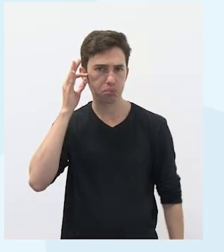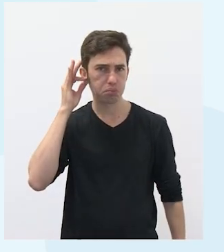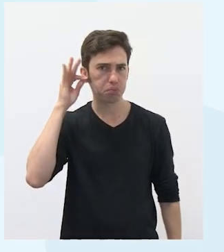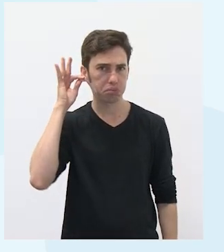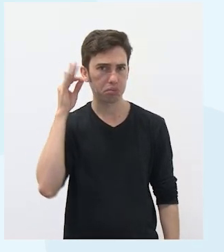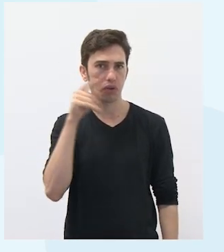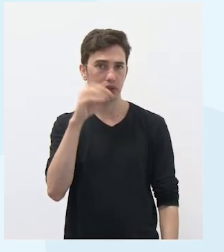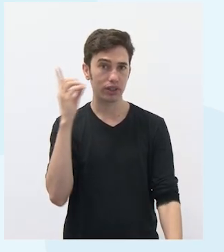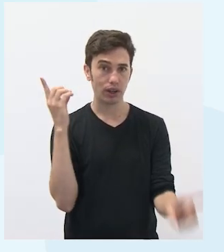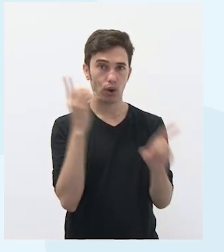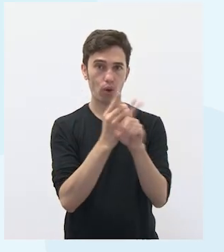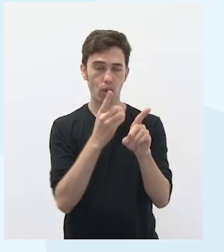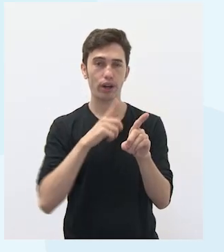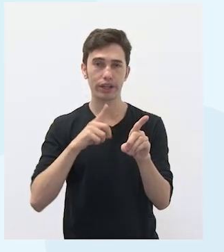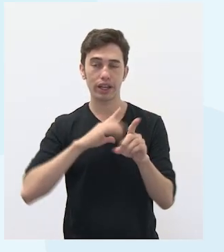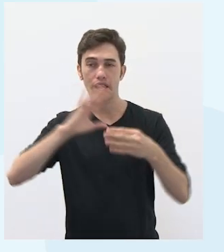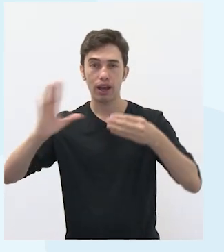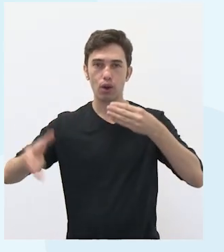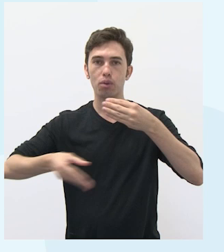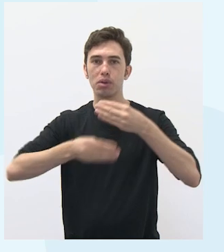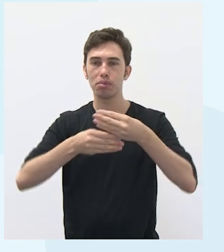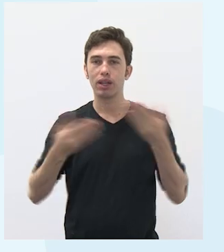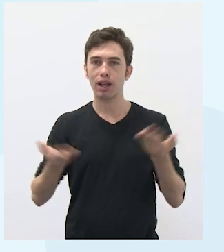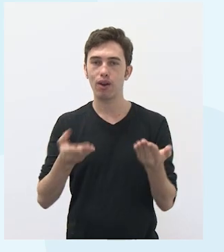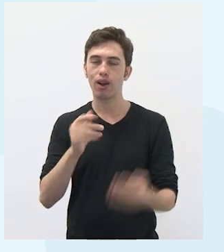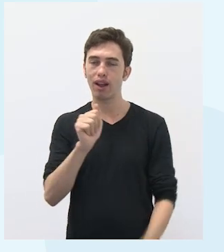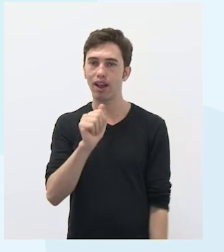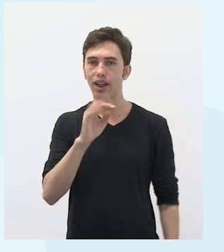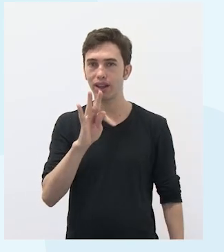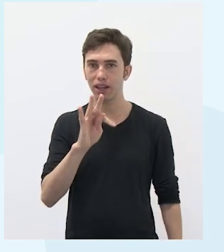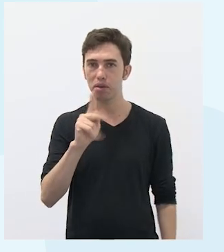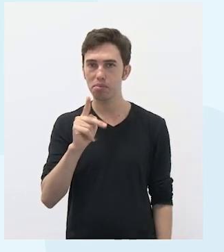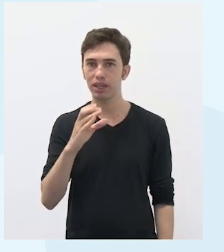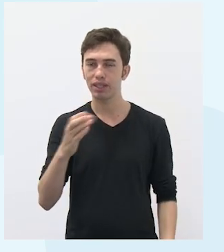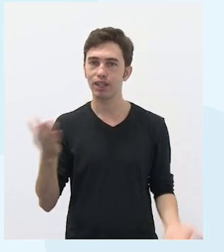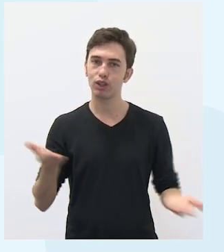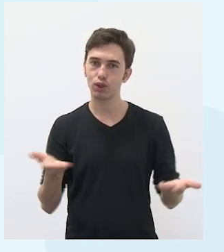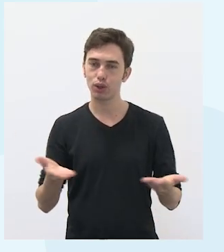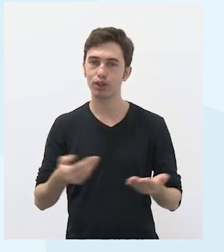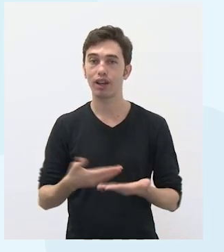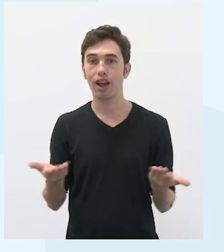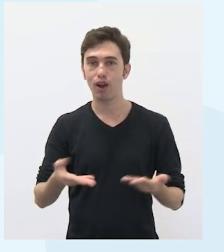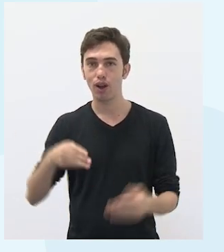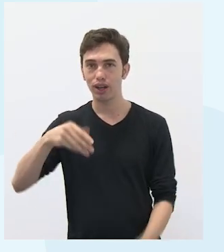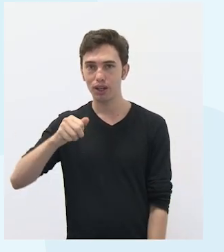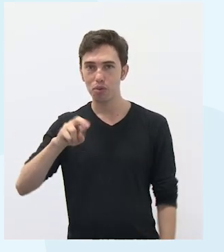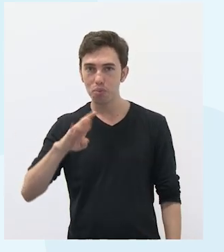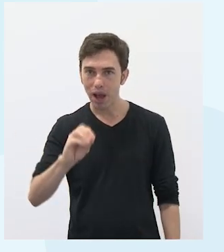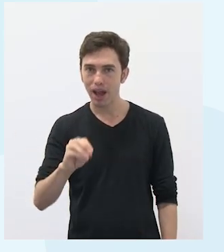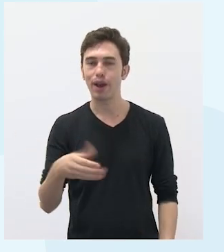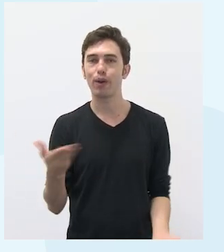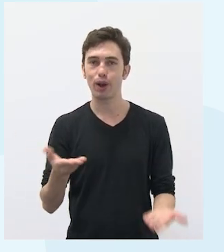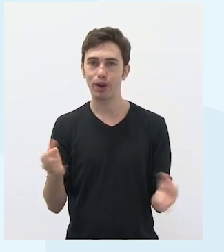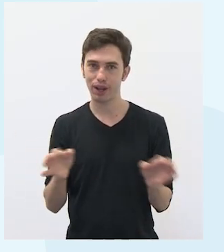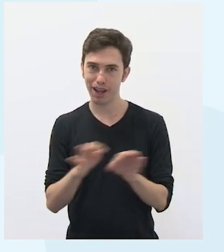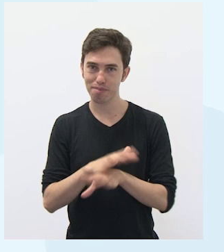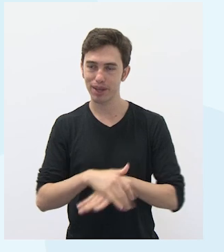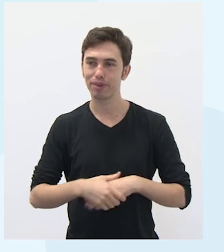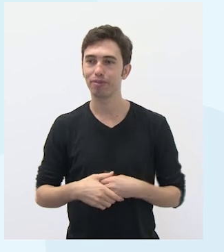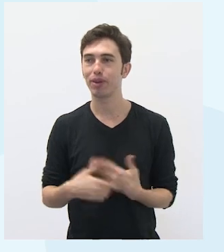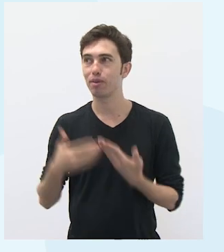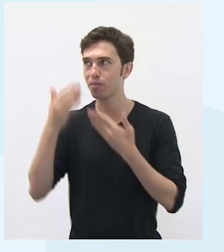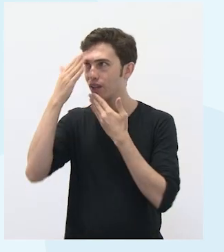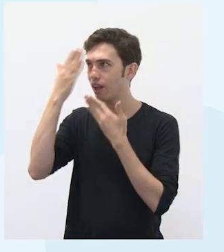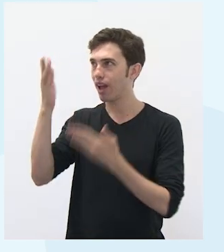complementa essa nossa TPC de hoje, Mário. Pessoal, Mário, passa a palavra, então. Muito obrigado,